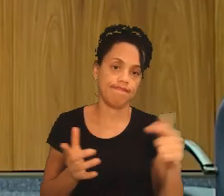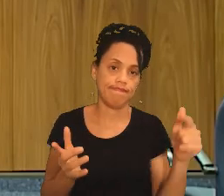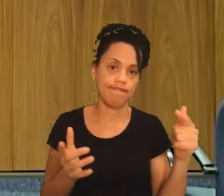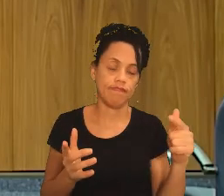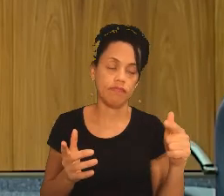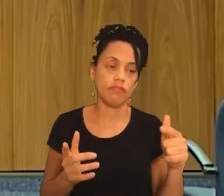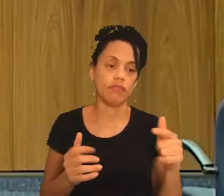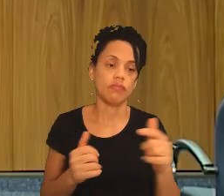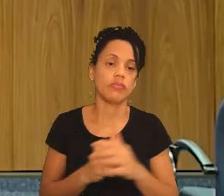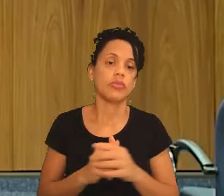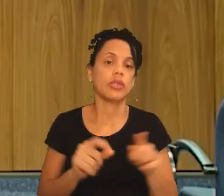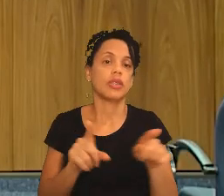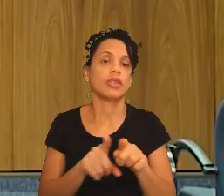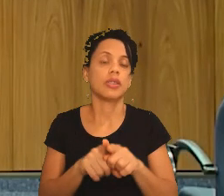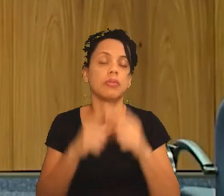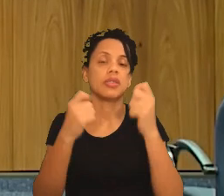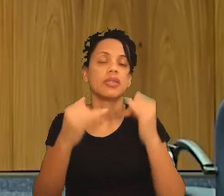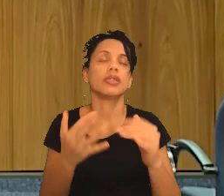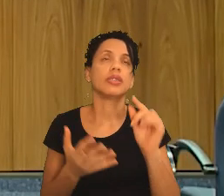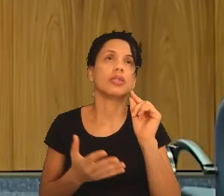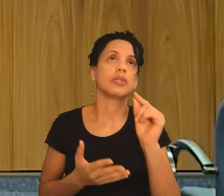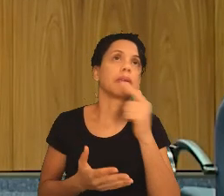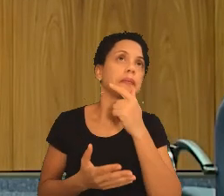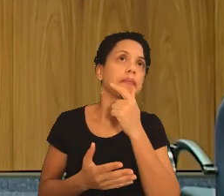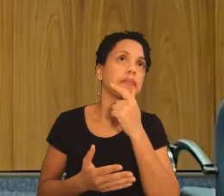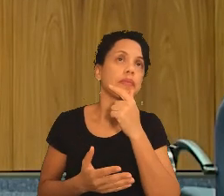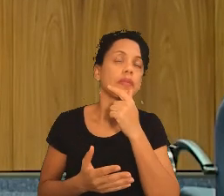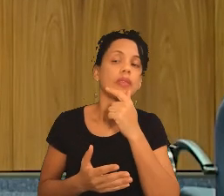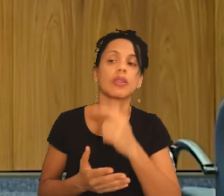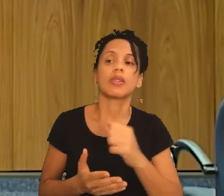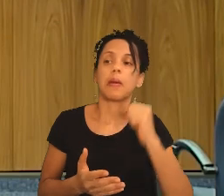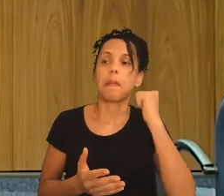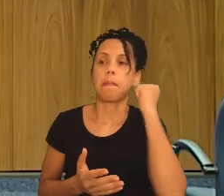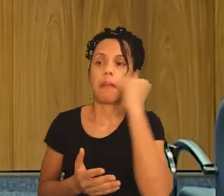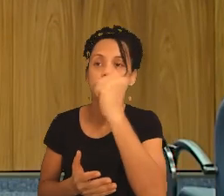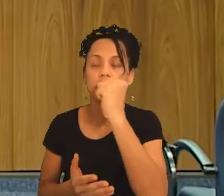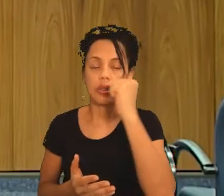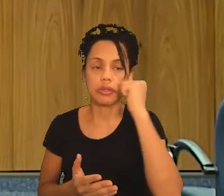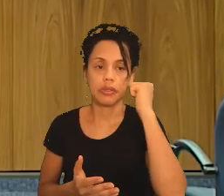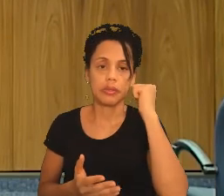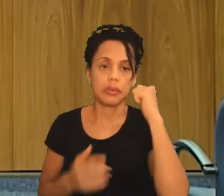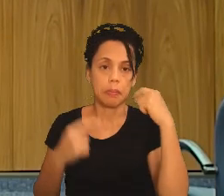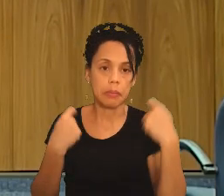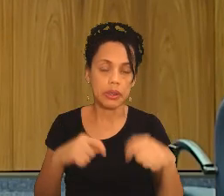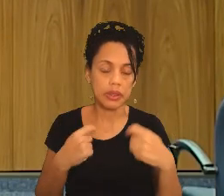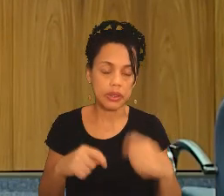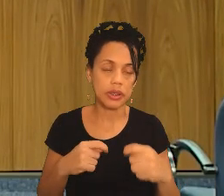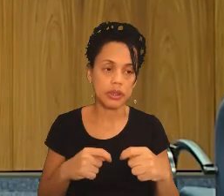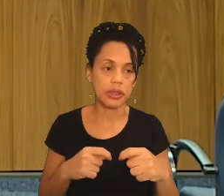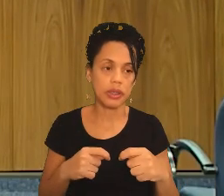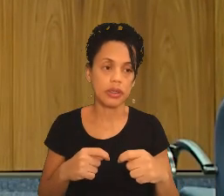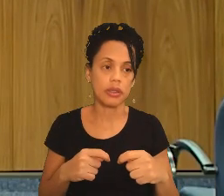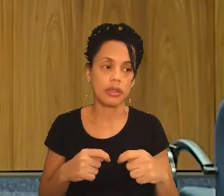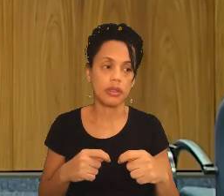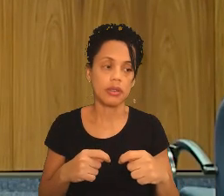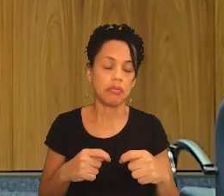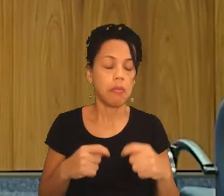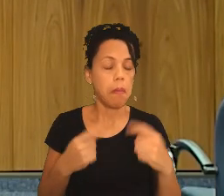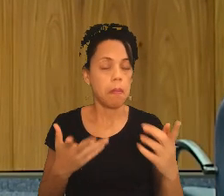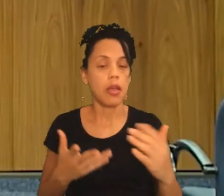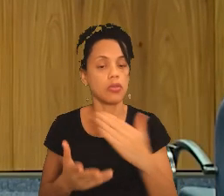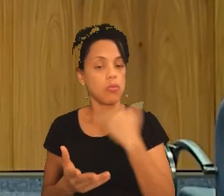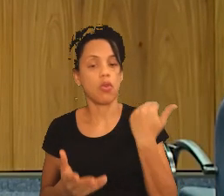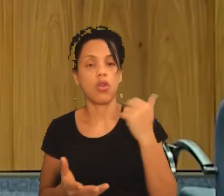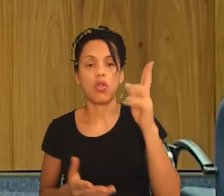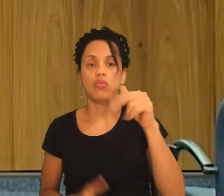atritos e violações que até chegam, a gente fala, numa das ações, a inverter a máxima rondoniana